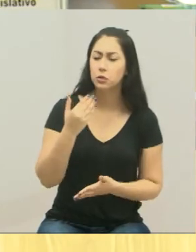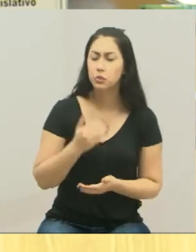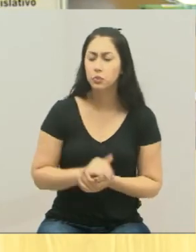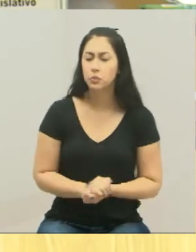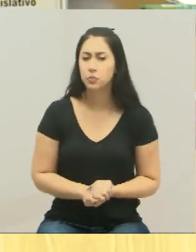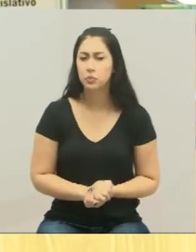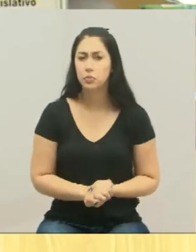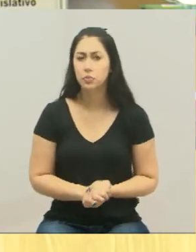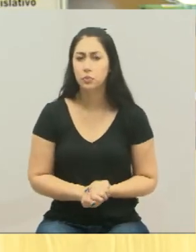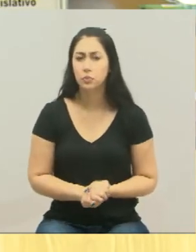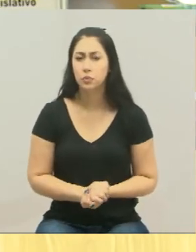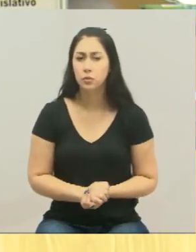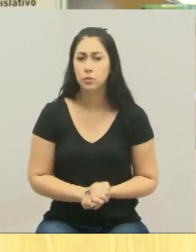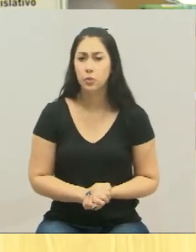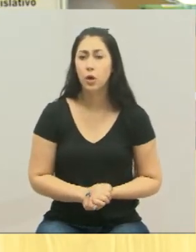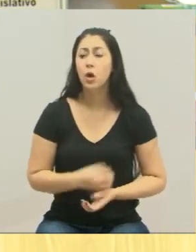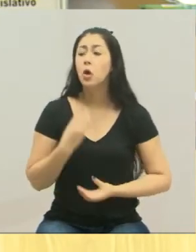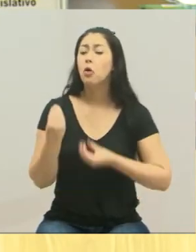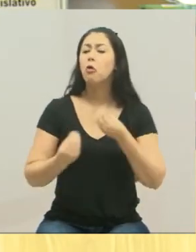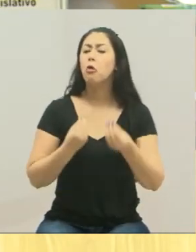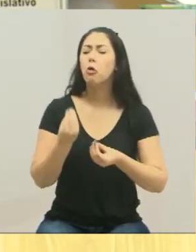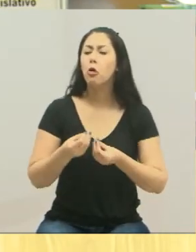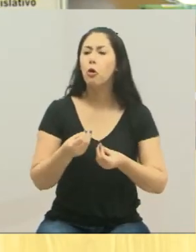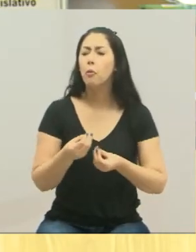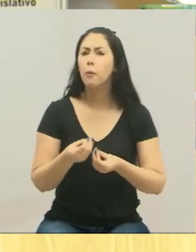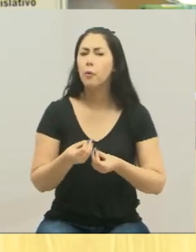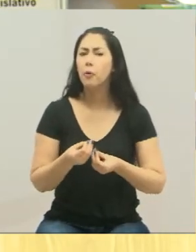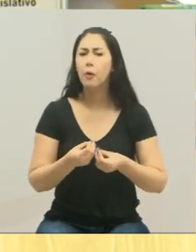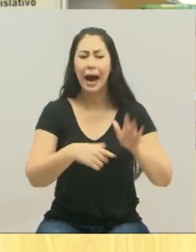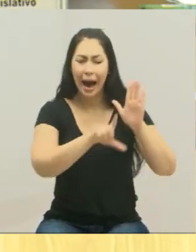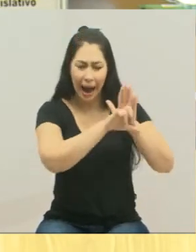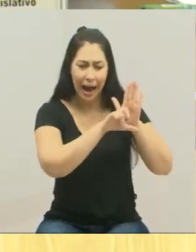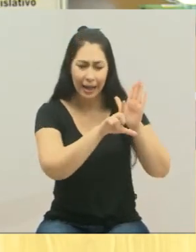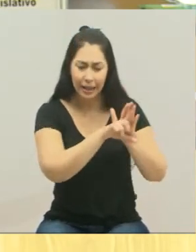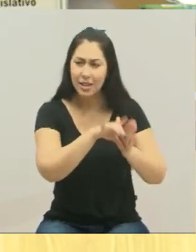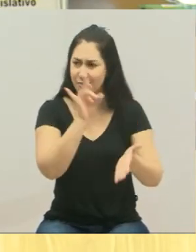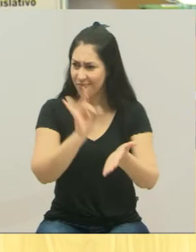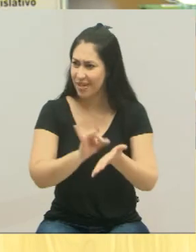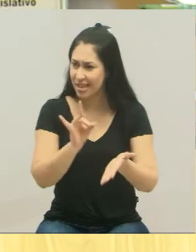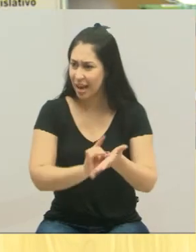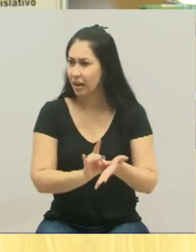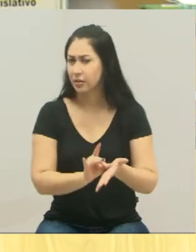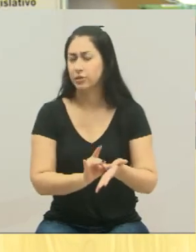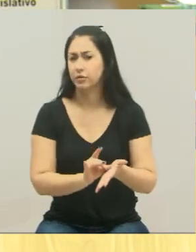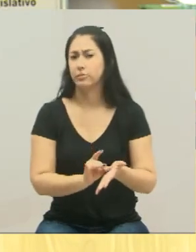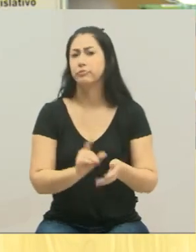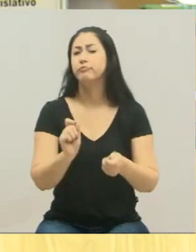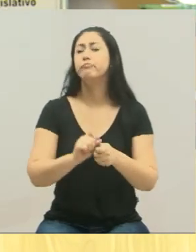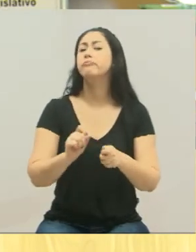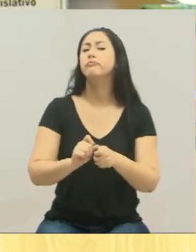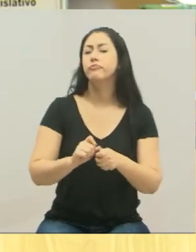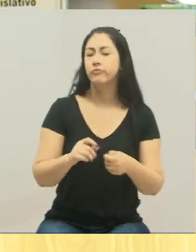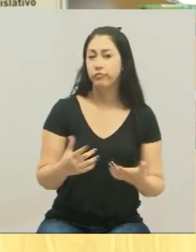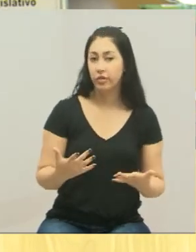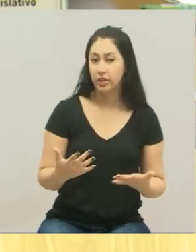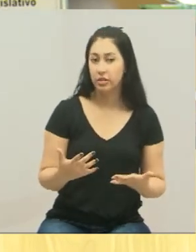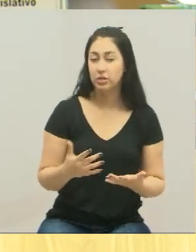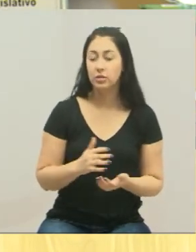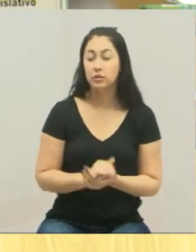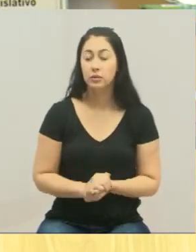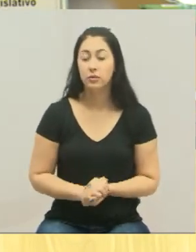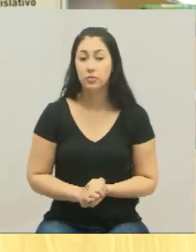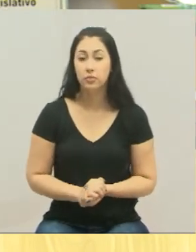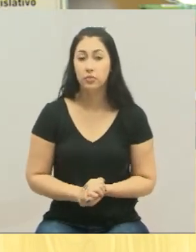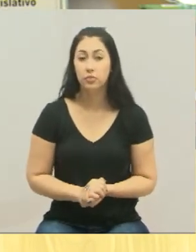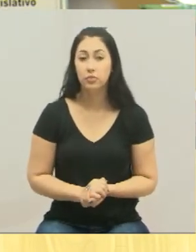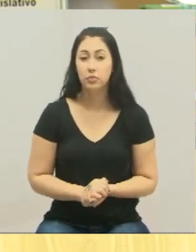se encontra sendo procedida a aplicação do artigo 50, parágrafo 4º da Lei Complementar número 91, de 31 de março de